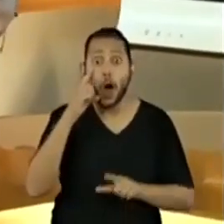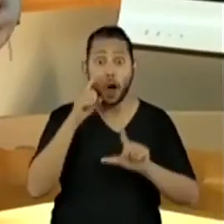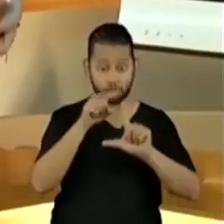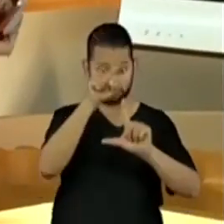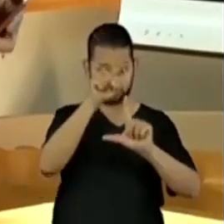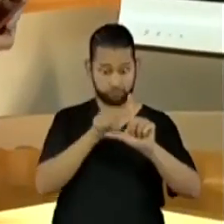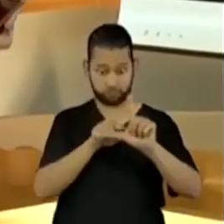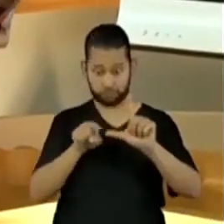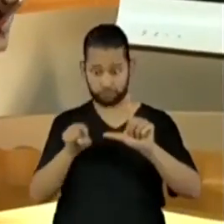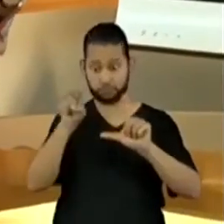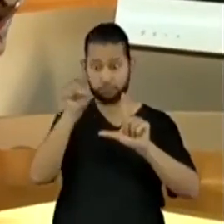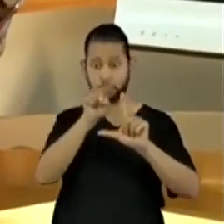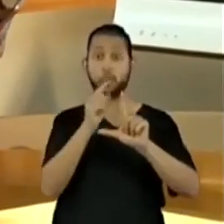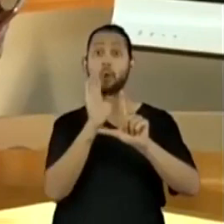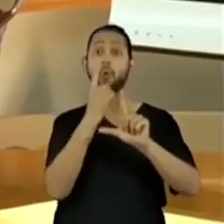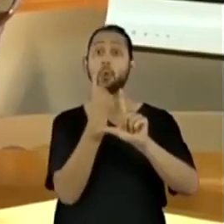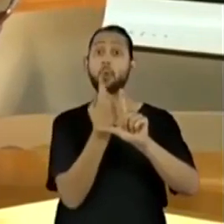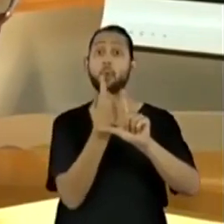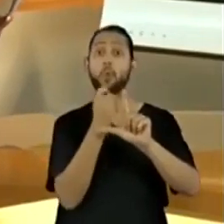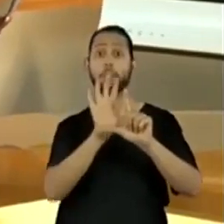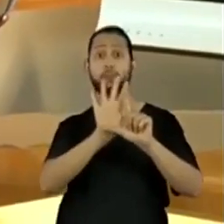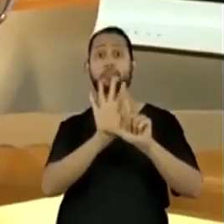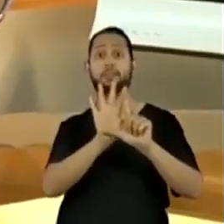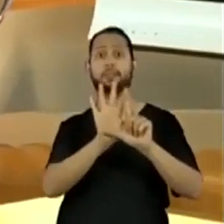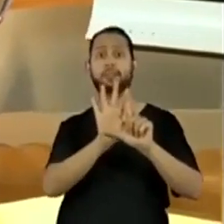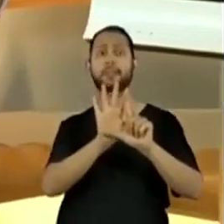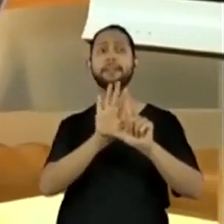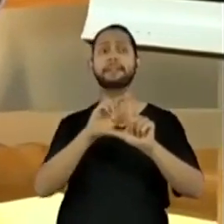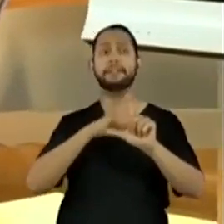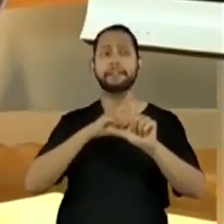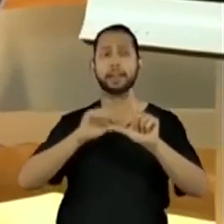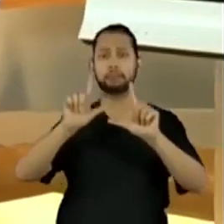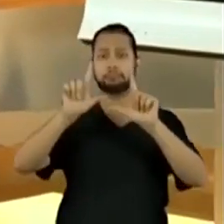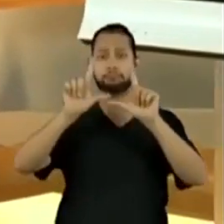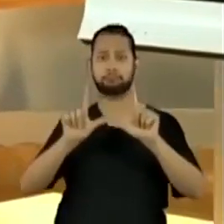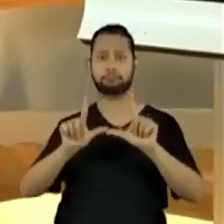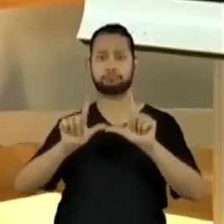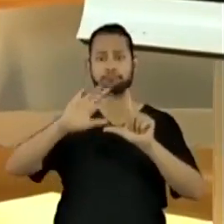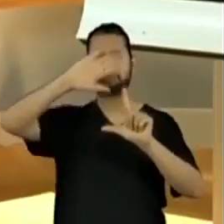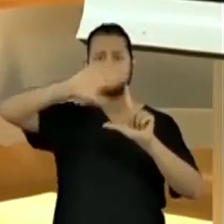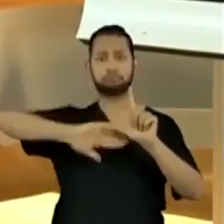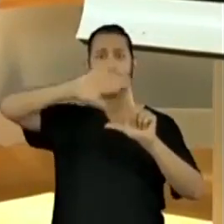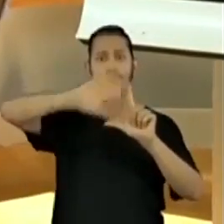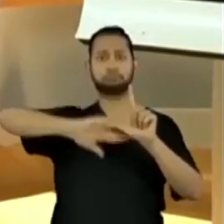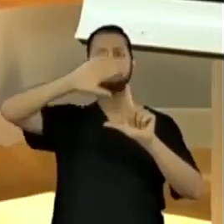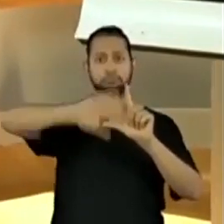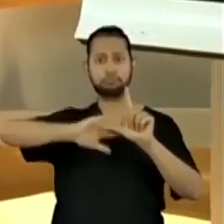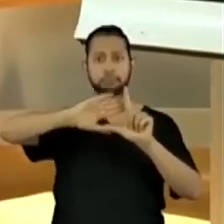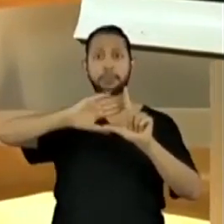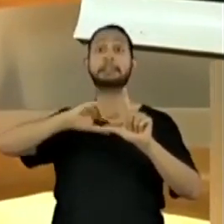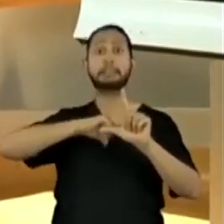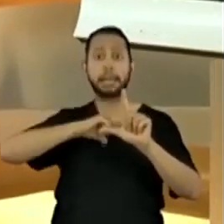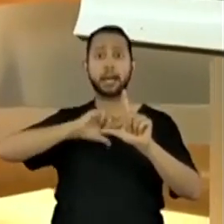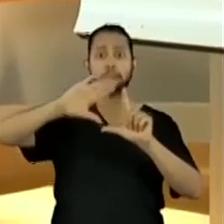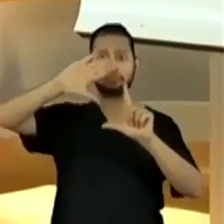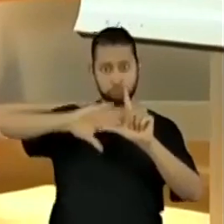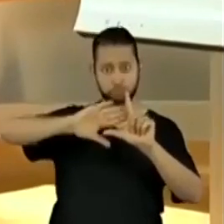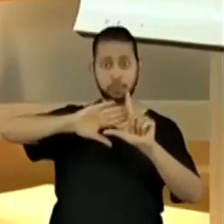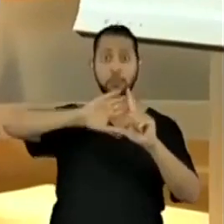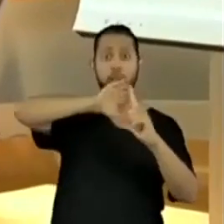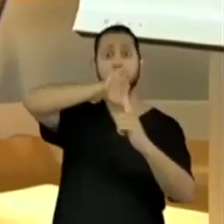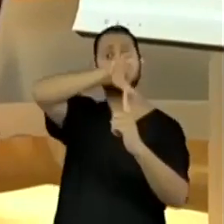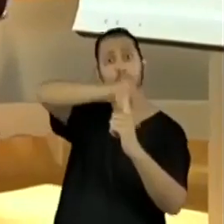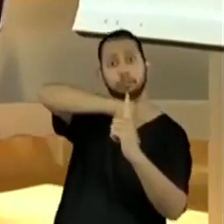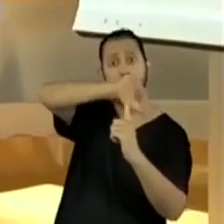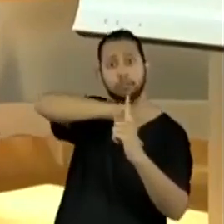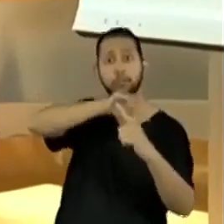das faces do dado, tá? Só uma, por exemplo, essa aqui que é azul. Esse seria um